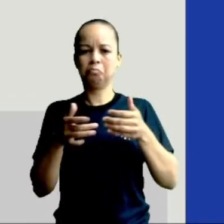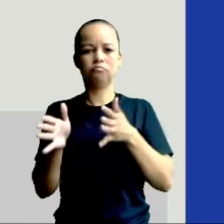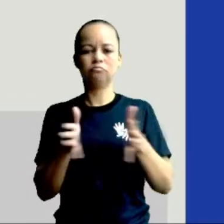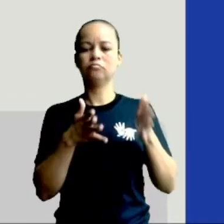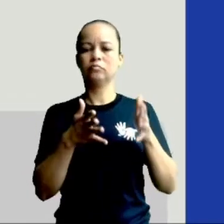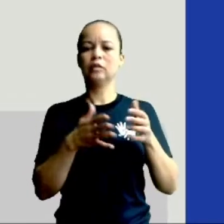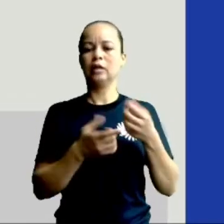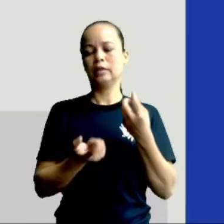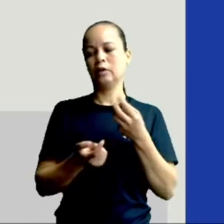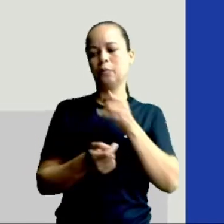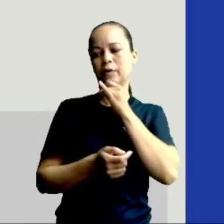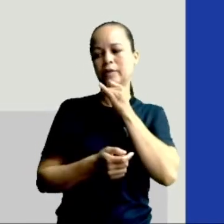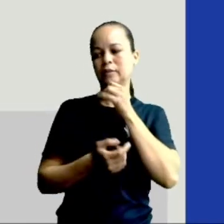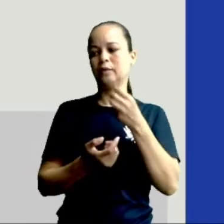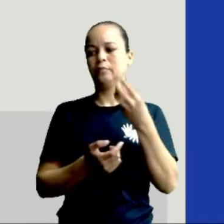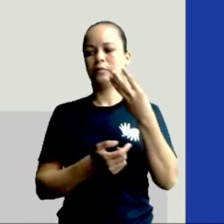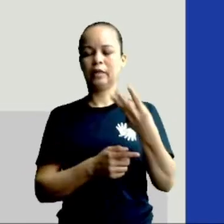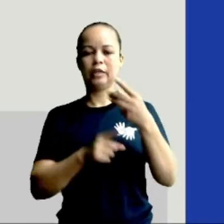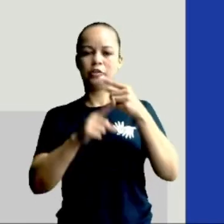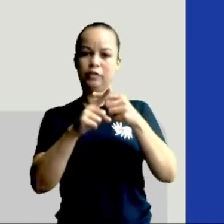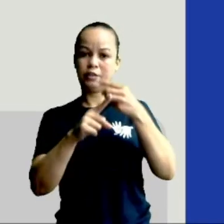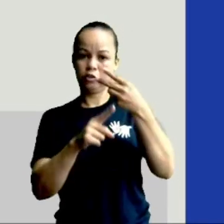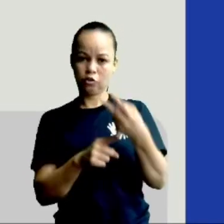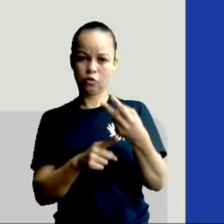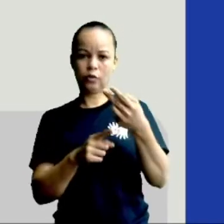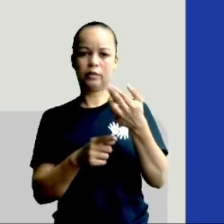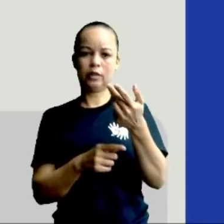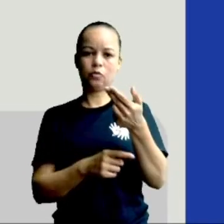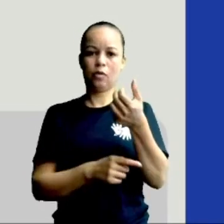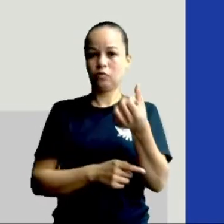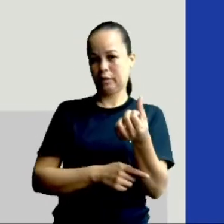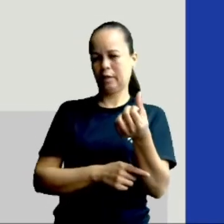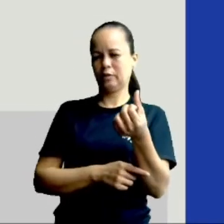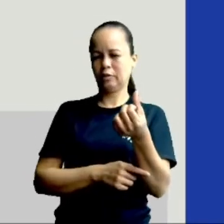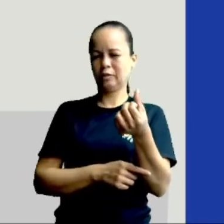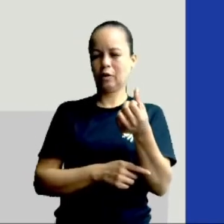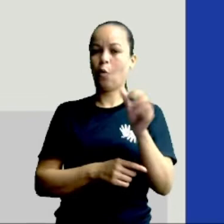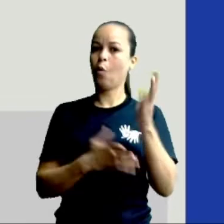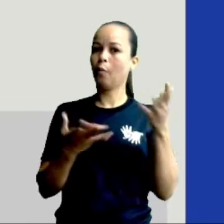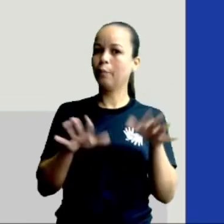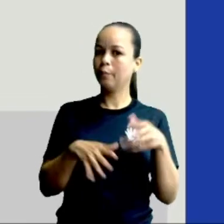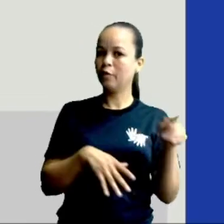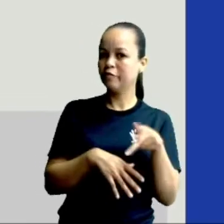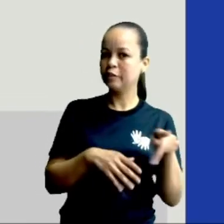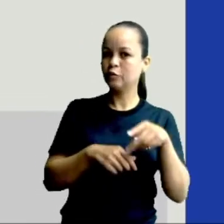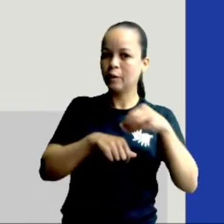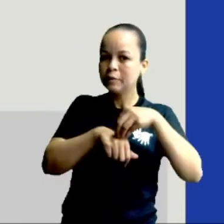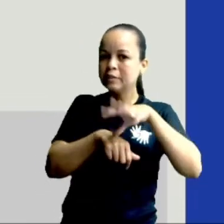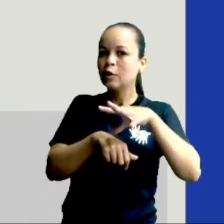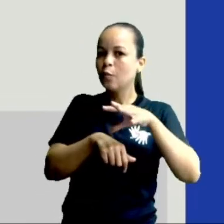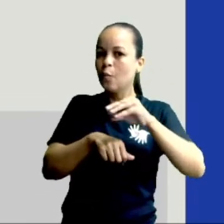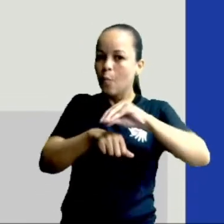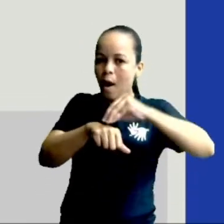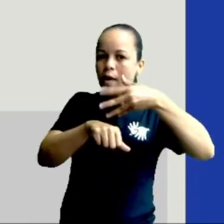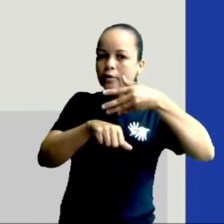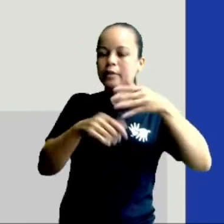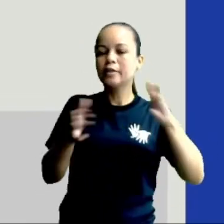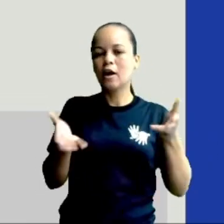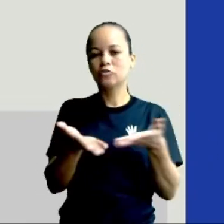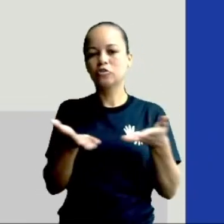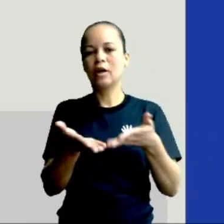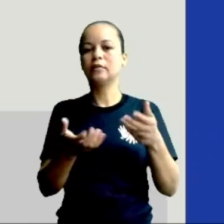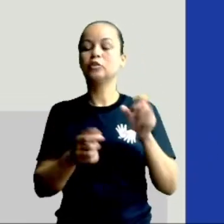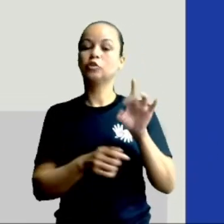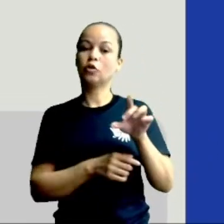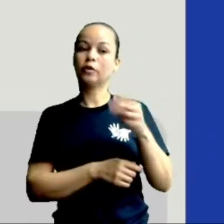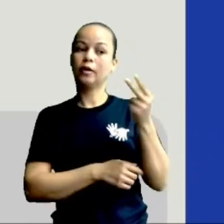é 6, 3 vezes 2, 6. Opa, a senhora já me deu aí a dica de resolução lá, professora. Só que lá está em dinheiro,